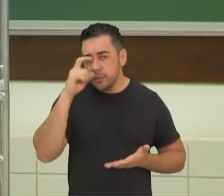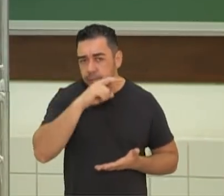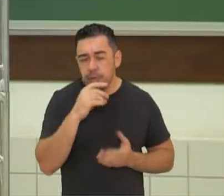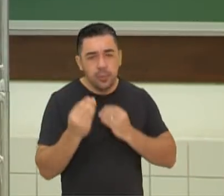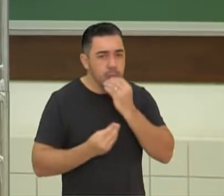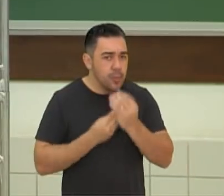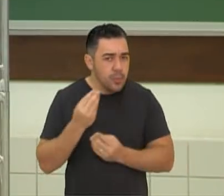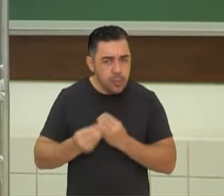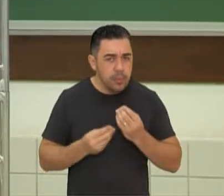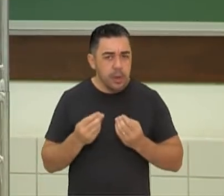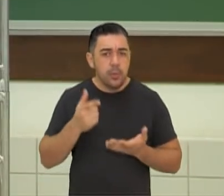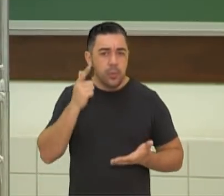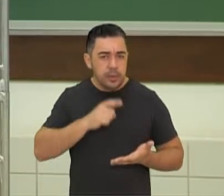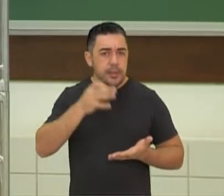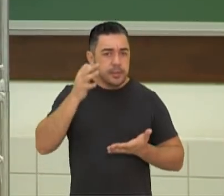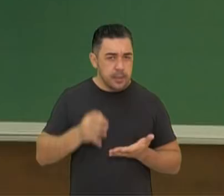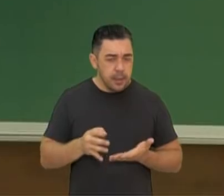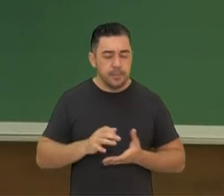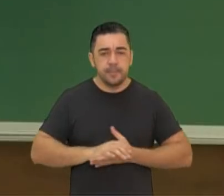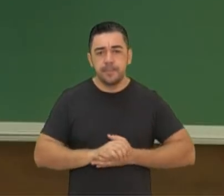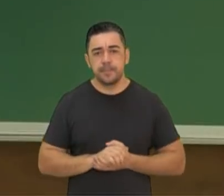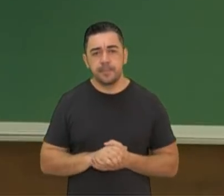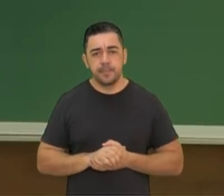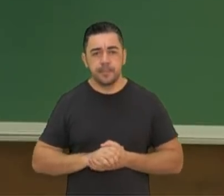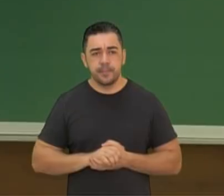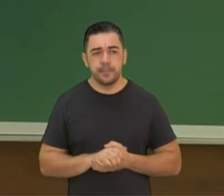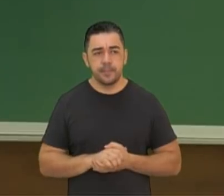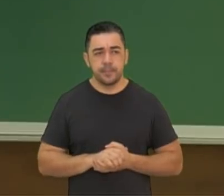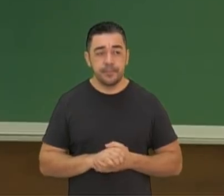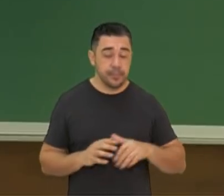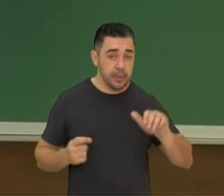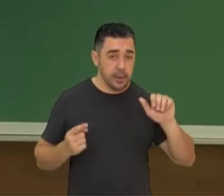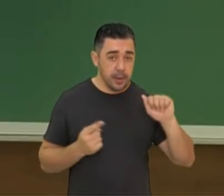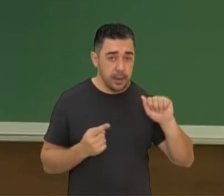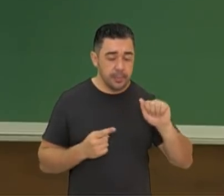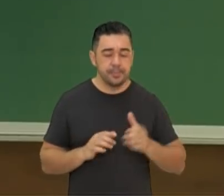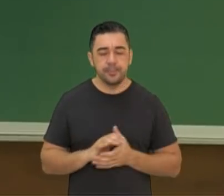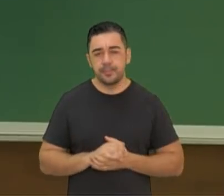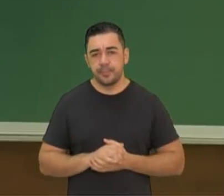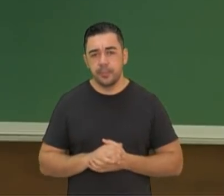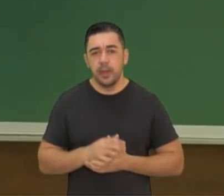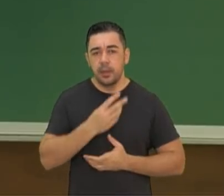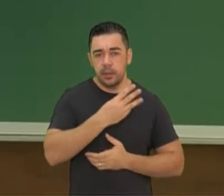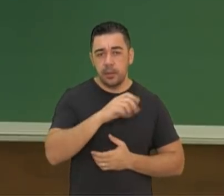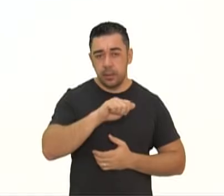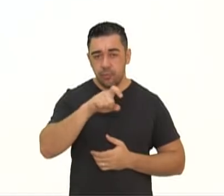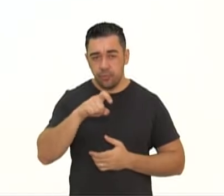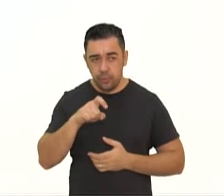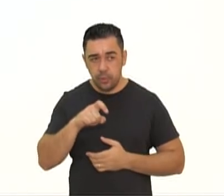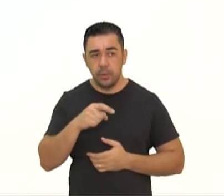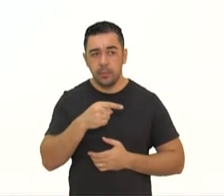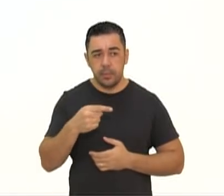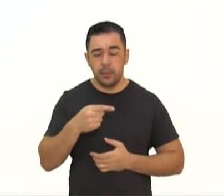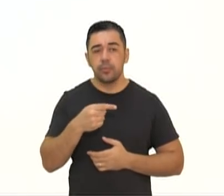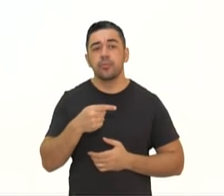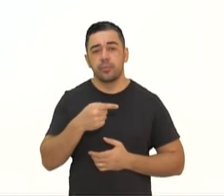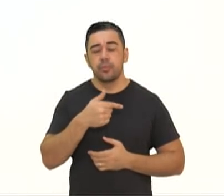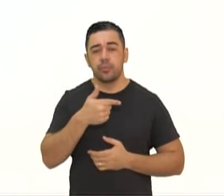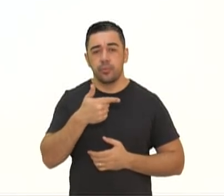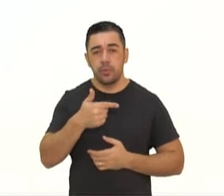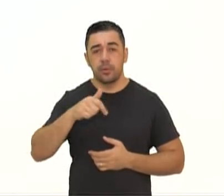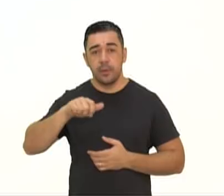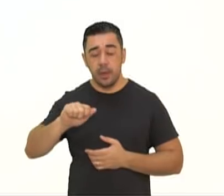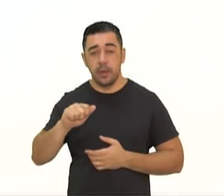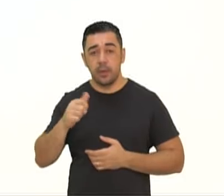dificuldade e acertar essa tua dúvida. Vamos lá. Na letra A, eu tenho assim, 3ax menos 2a é igual a